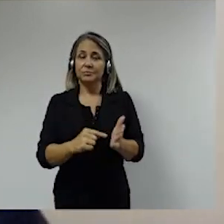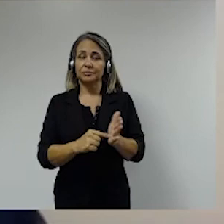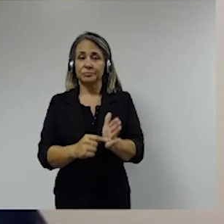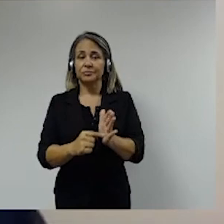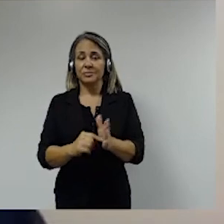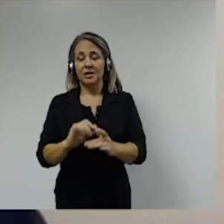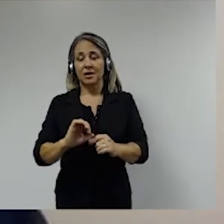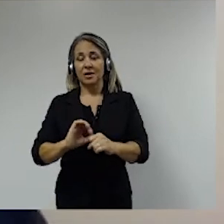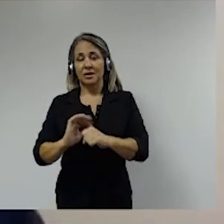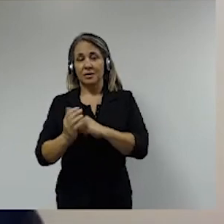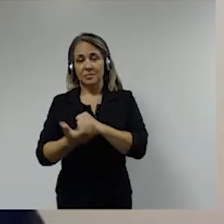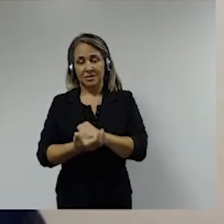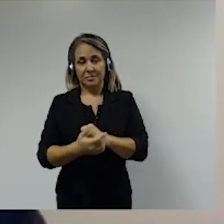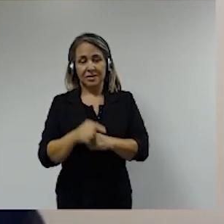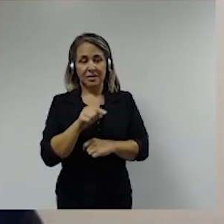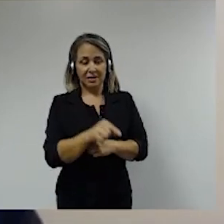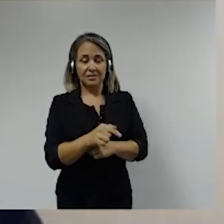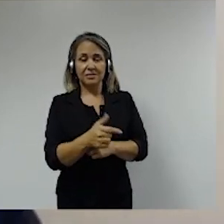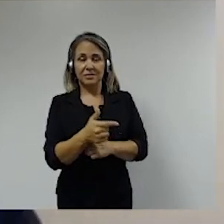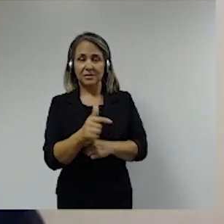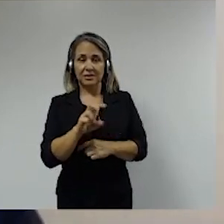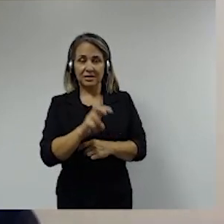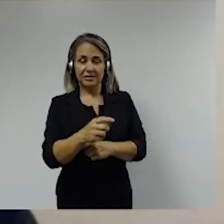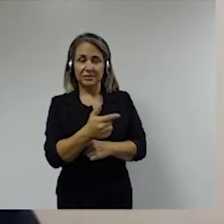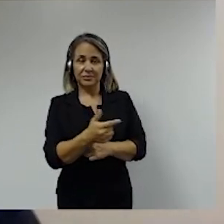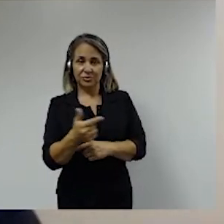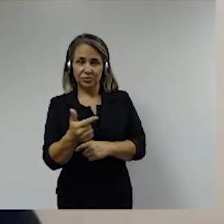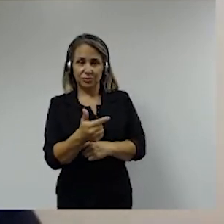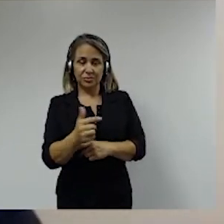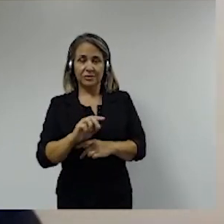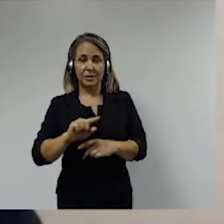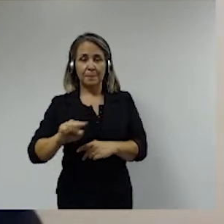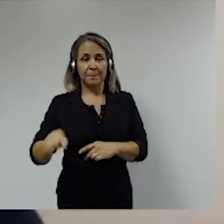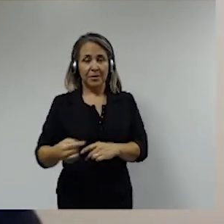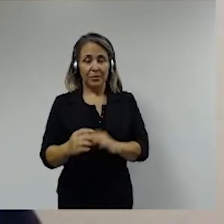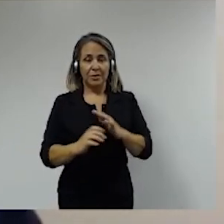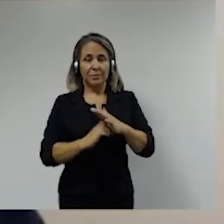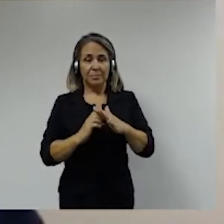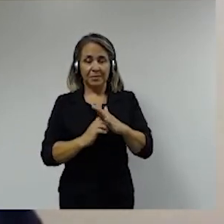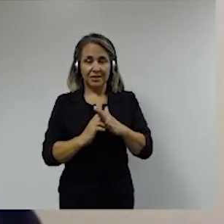dessas 522 mil empresas que encerraram suas atividades em razão do coronavírus,